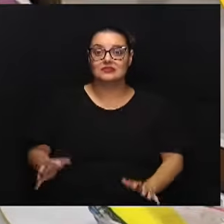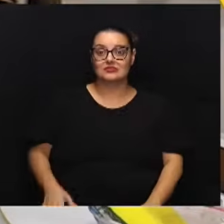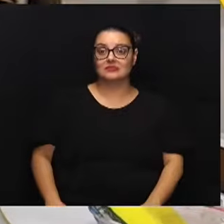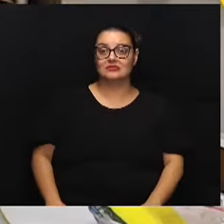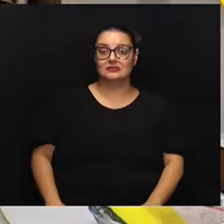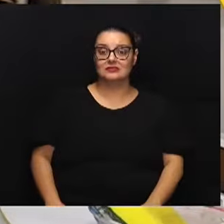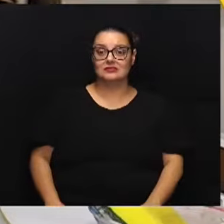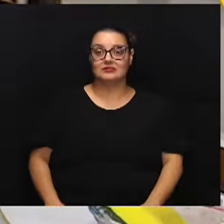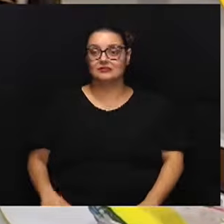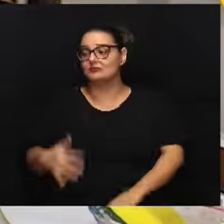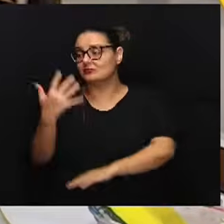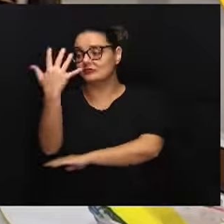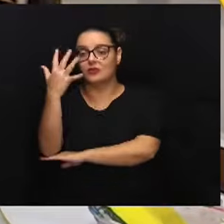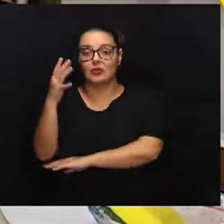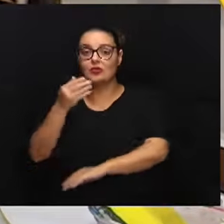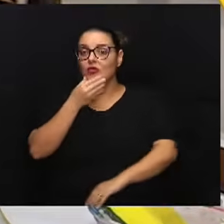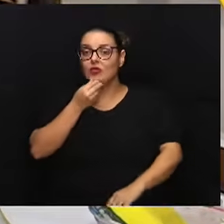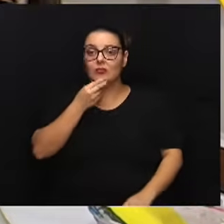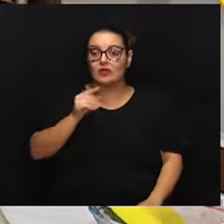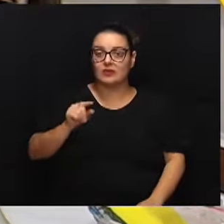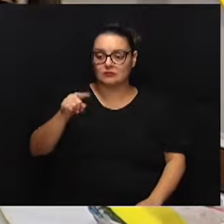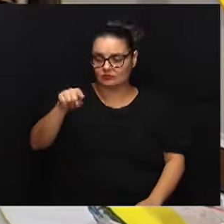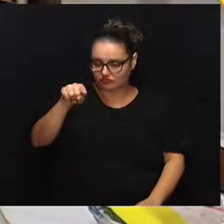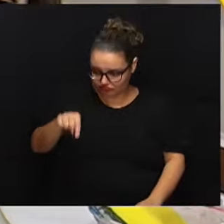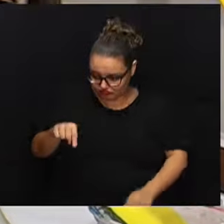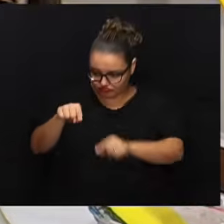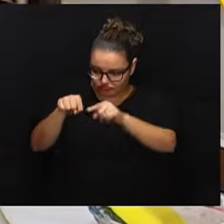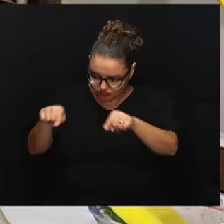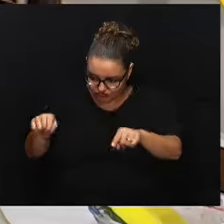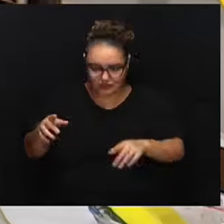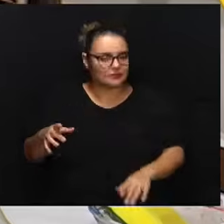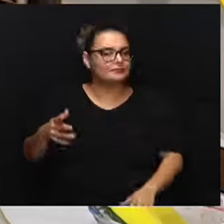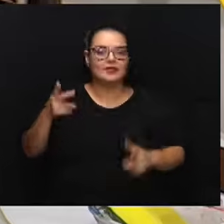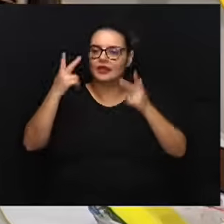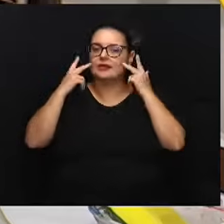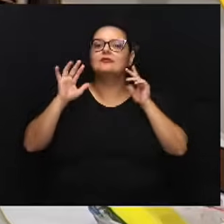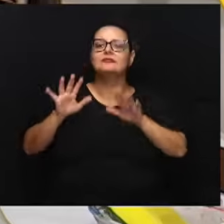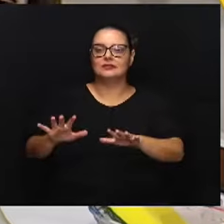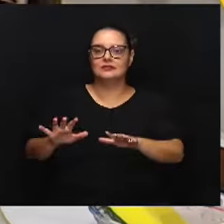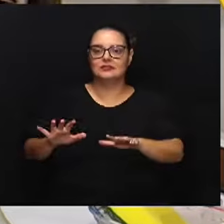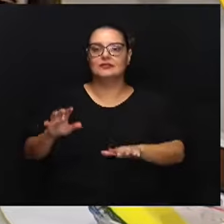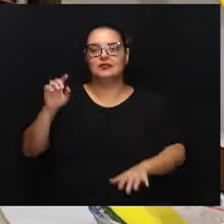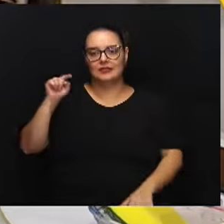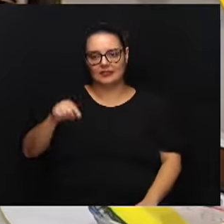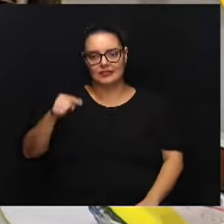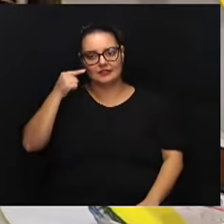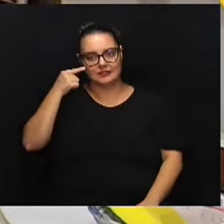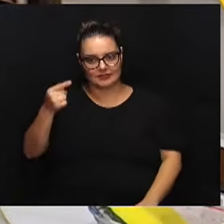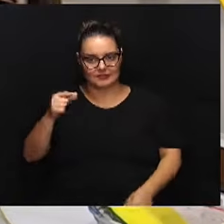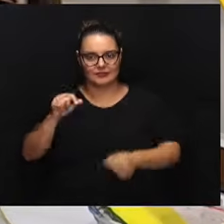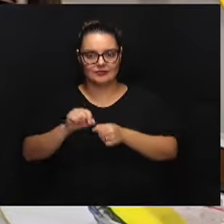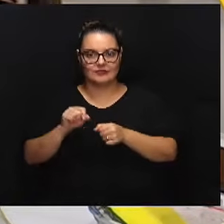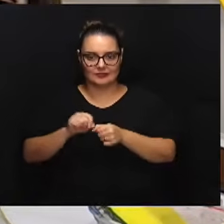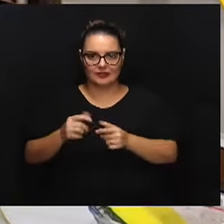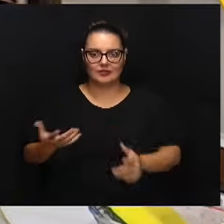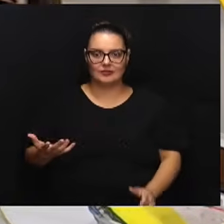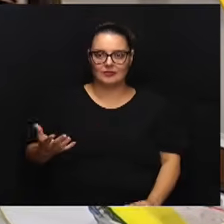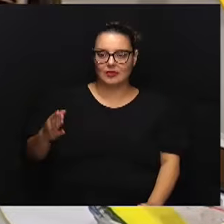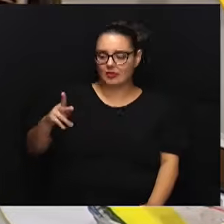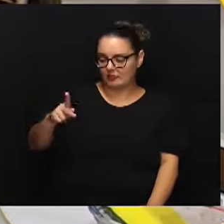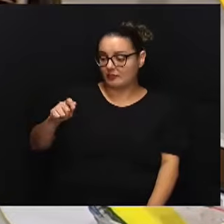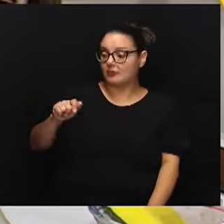uma árvore, um homenzinho, aquele pauzinho. Pode ficar super tranquilo, porque é disso que a gente vai partir para fazer uma